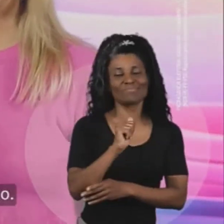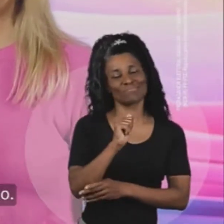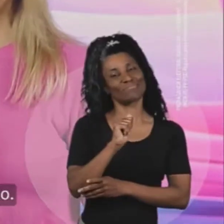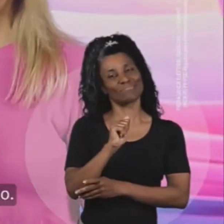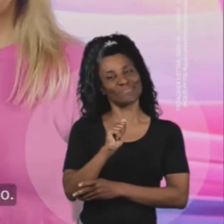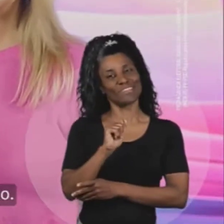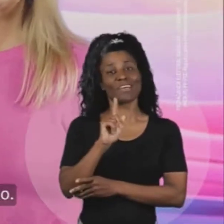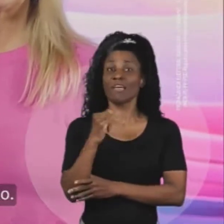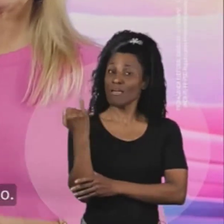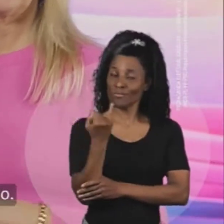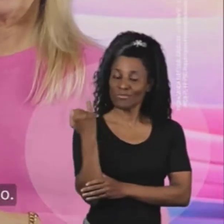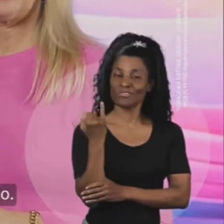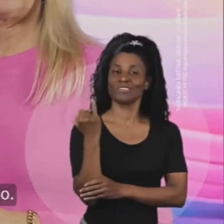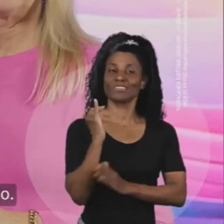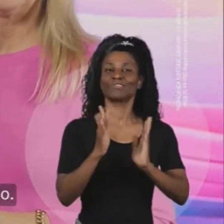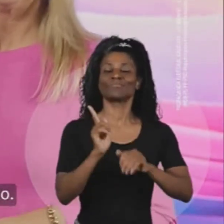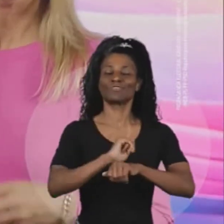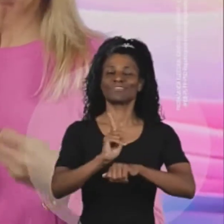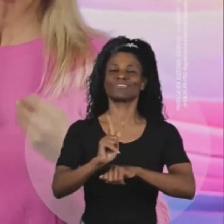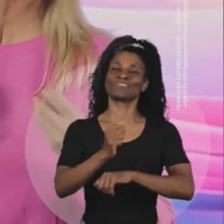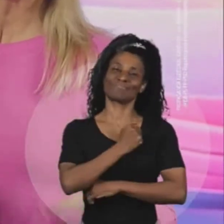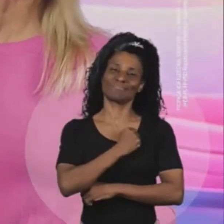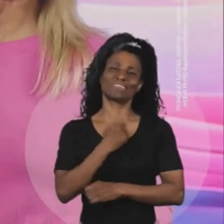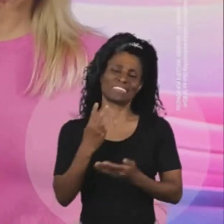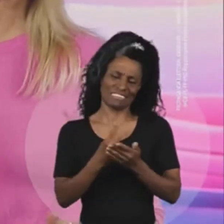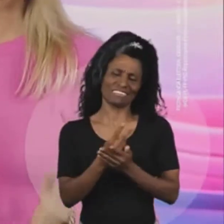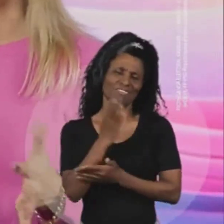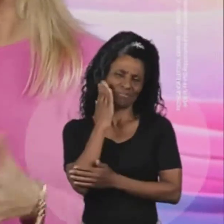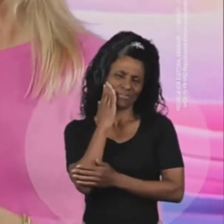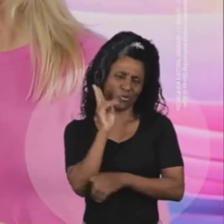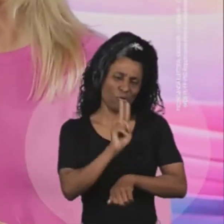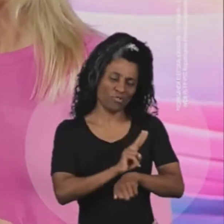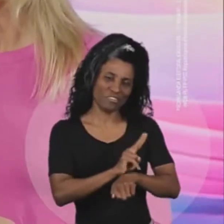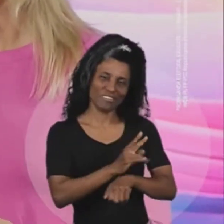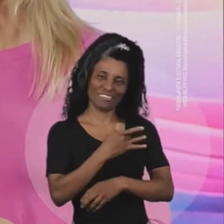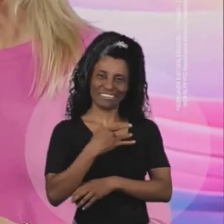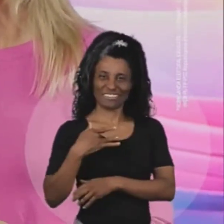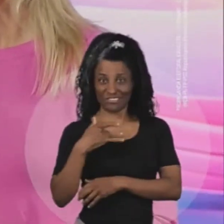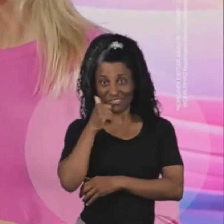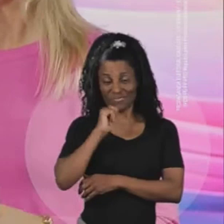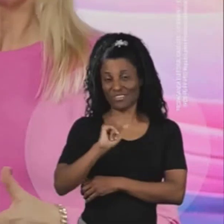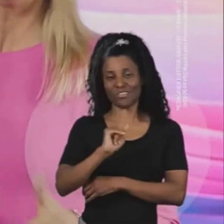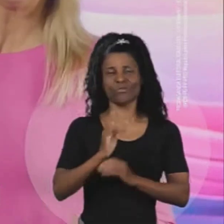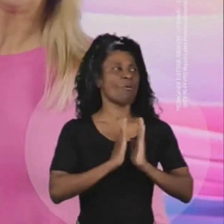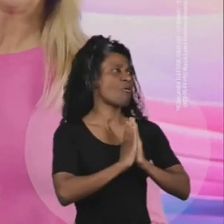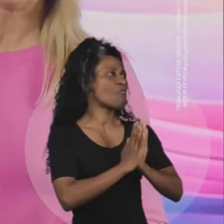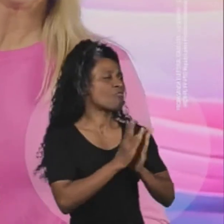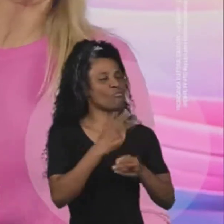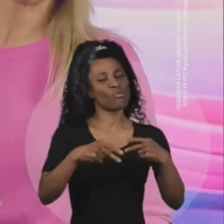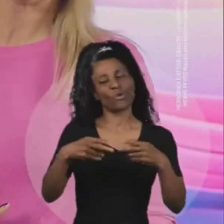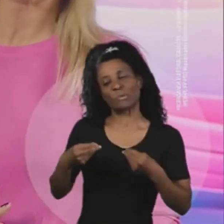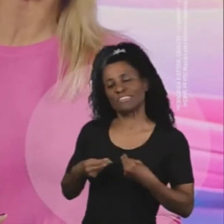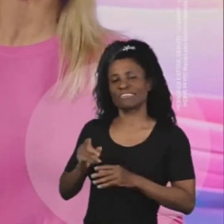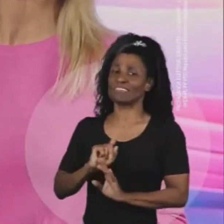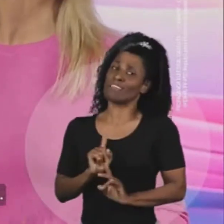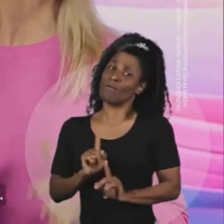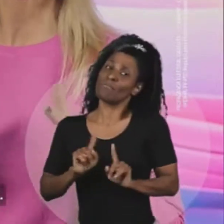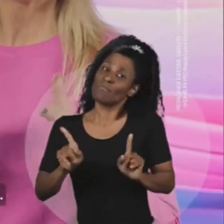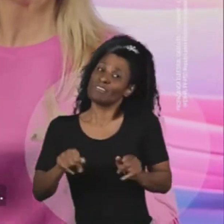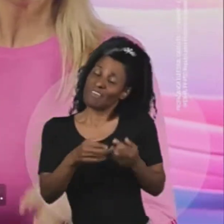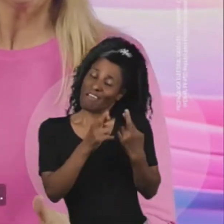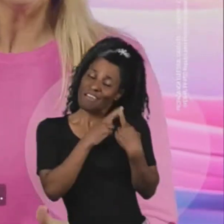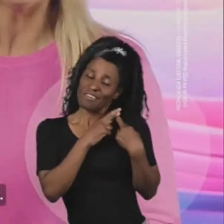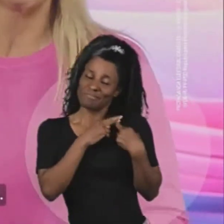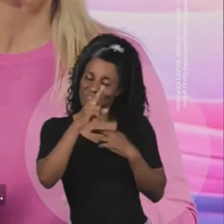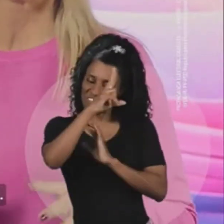mulheres foi uma bandeira da gestão do Melo. Porque ele sempre soube que cuidar da saúde da mulher não é um favor ou um presente, mas